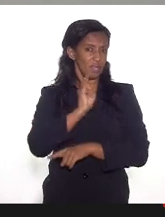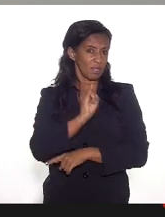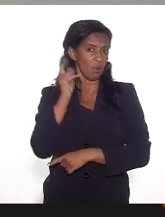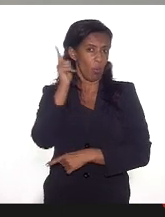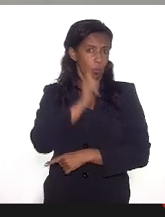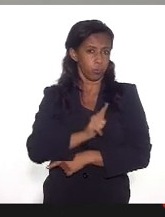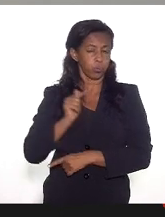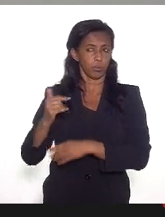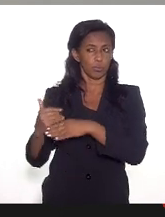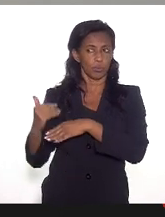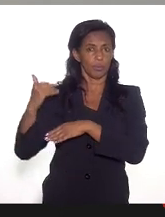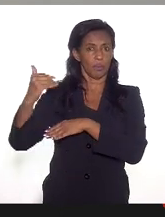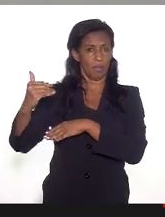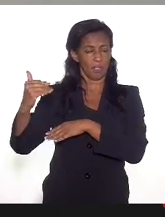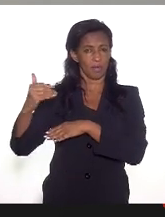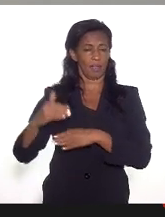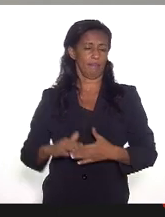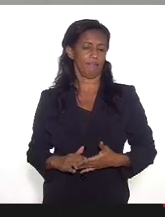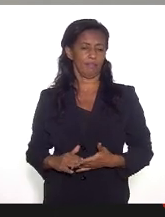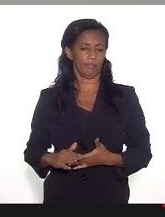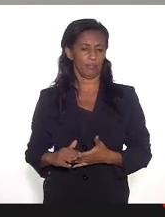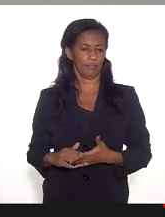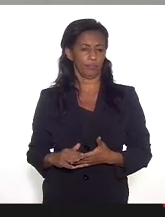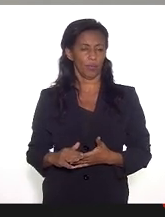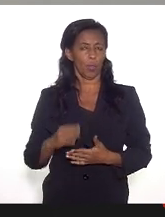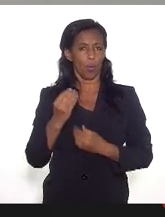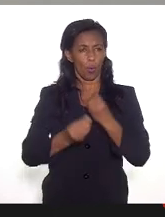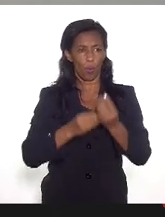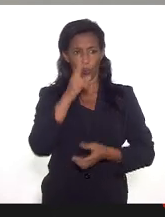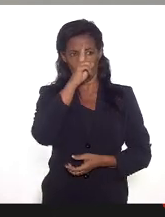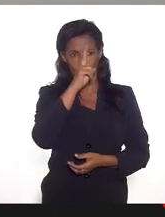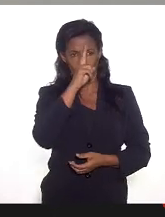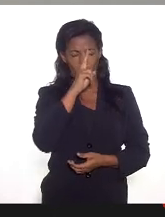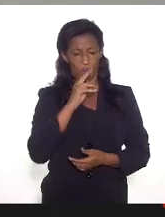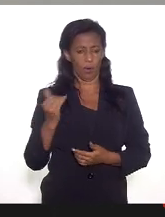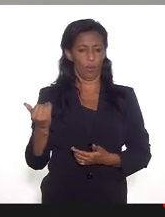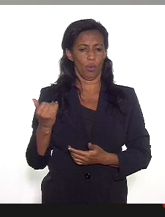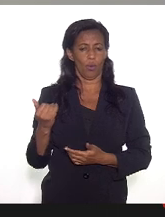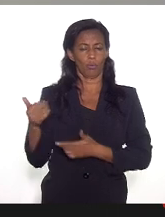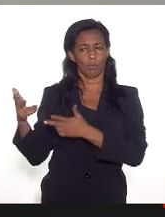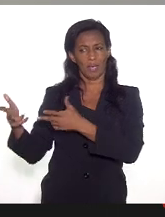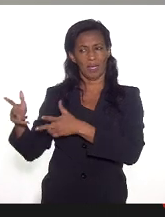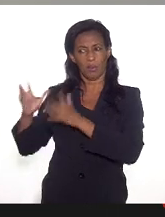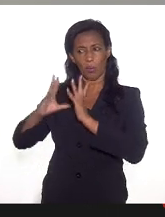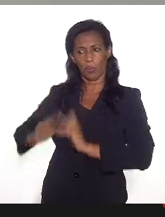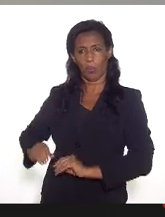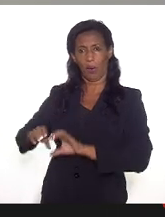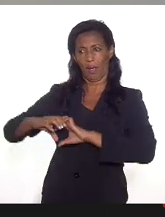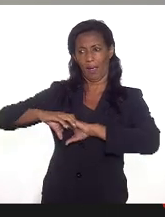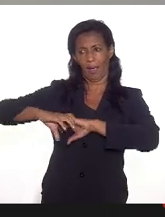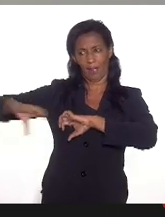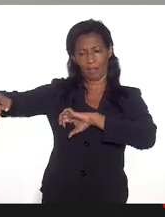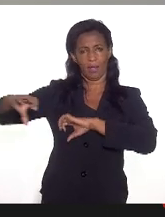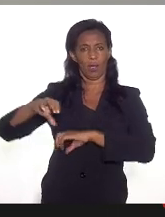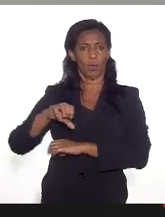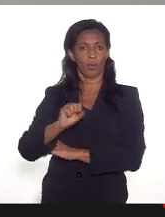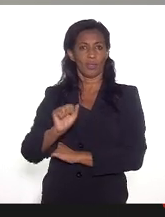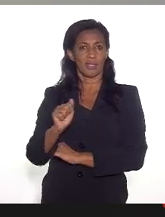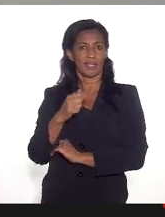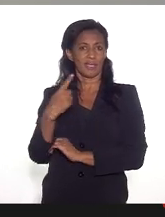conseguir ultrapassar os obstáculos ali, sobretudo, como lembrou o Mauro Osório, em relação à dragagem do canal de São Lourenço, é o nome do